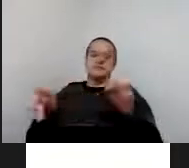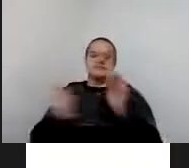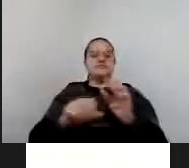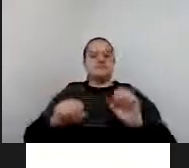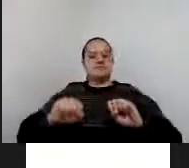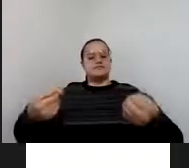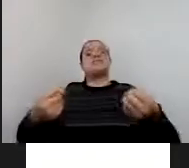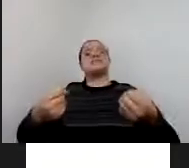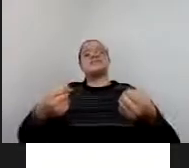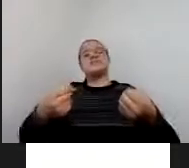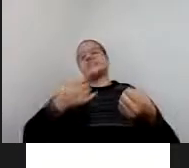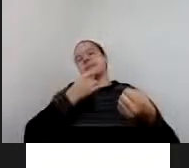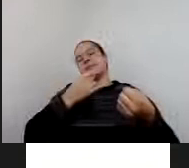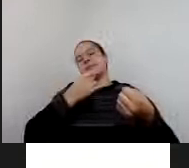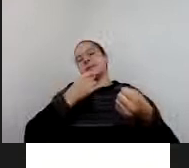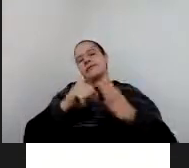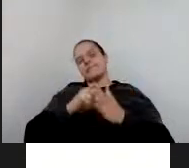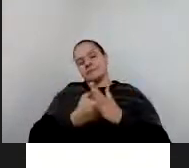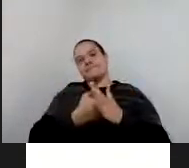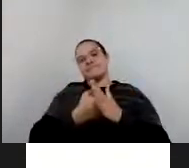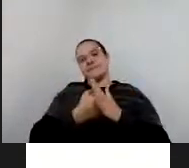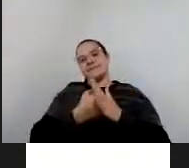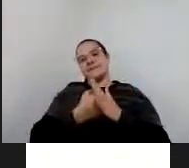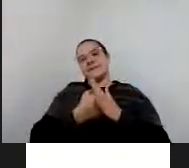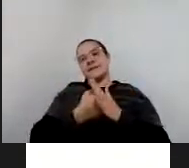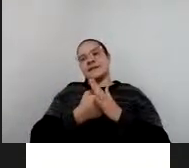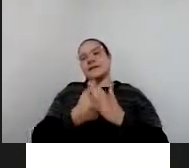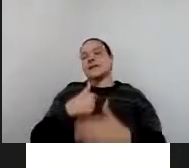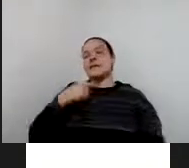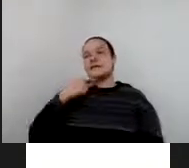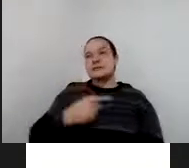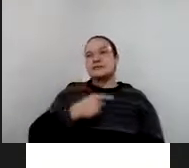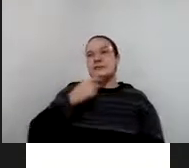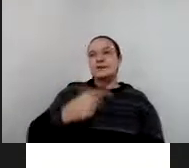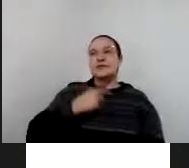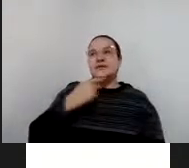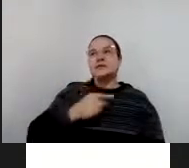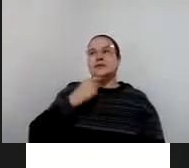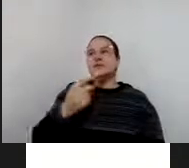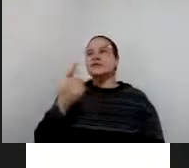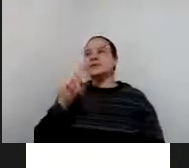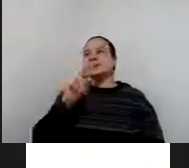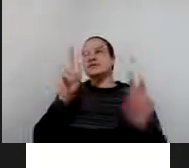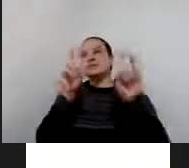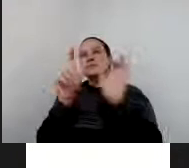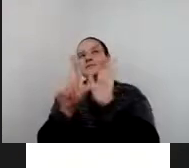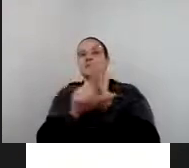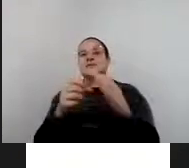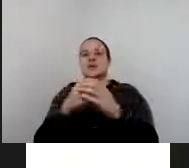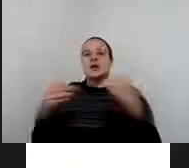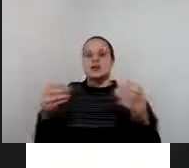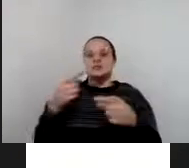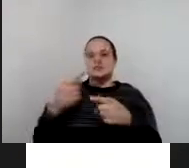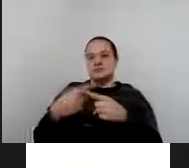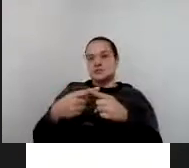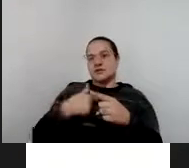Então, por exemplo, eu tenho umas dúvidas e críticas, na verdade, à própria lei de cotas, no sentido que eu acho que ela seria muito